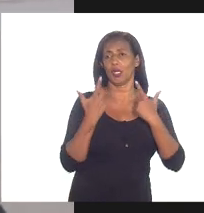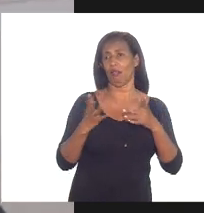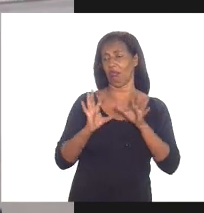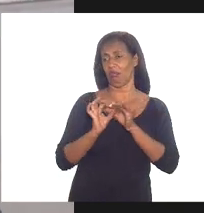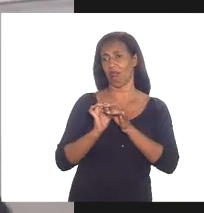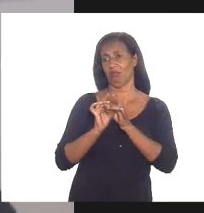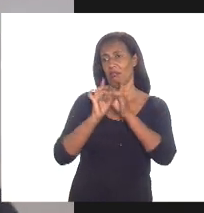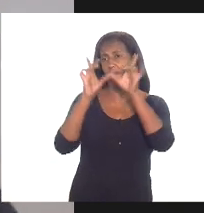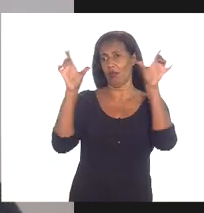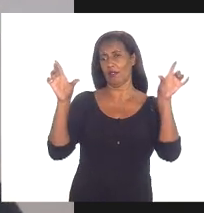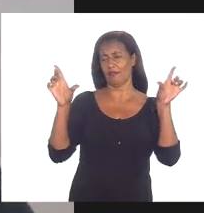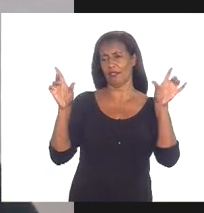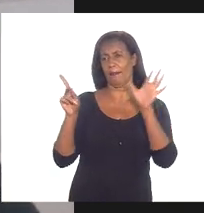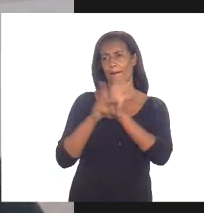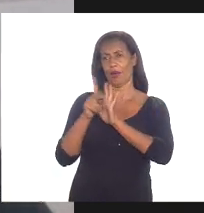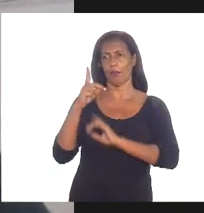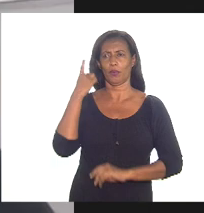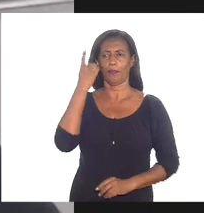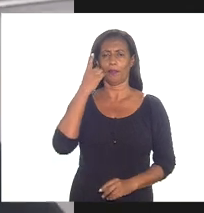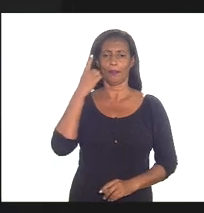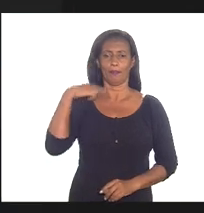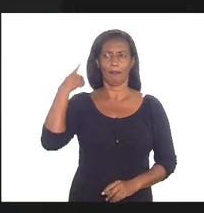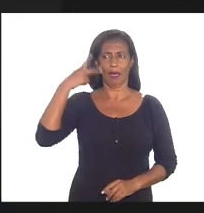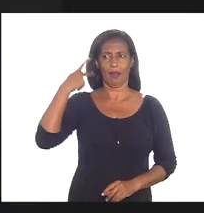e do parlamento. Obrigado, presidente.